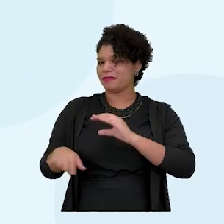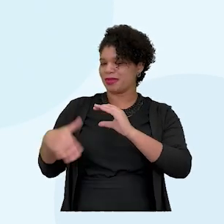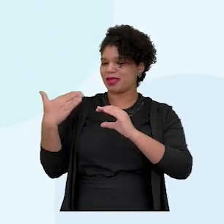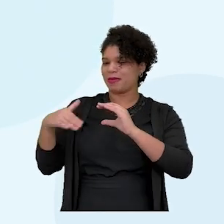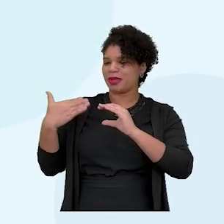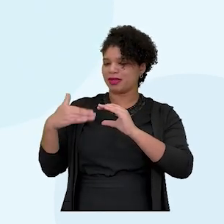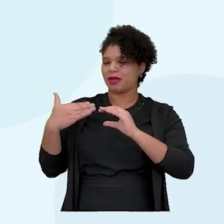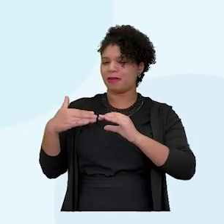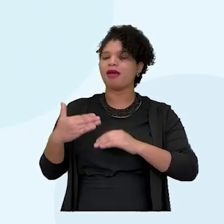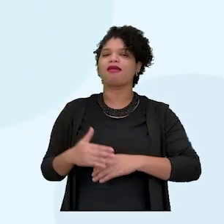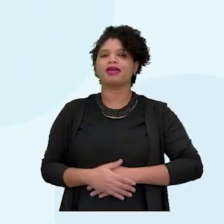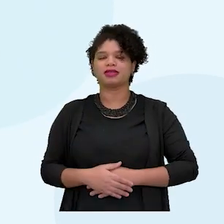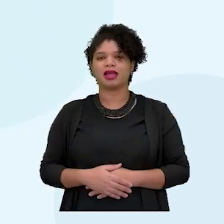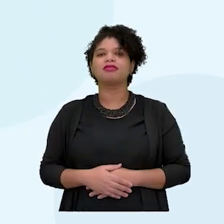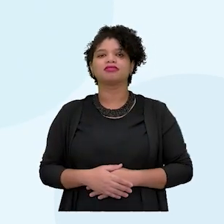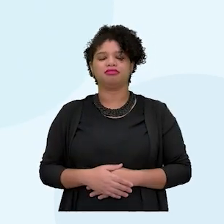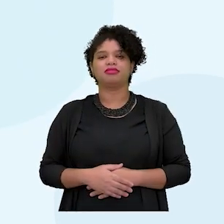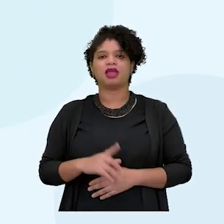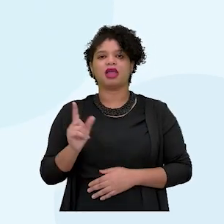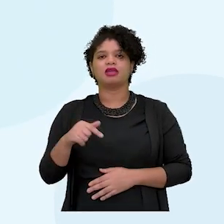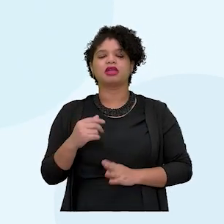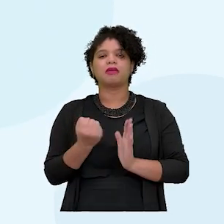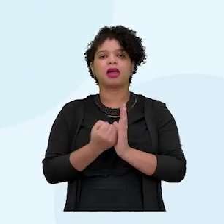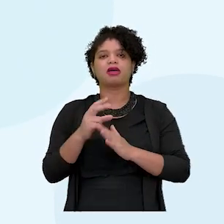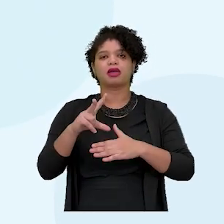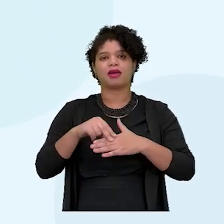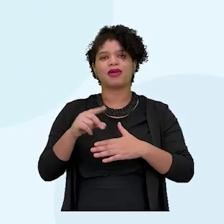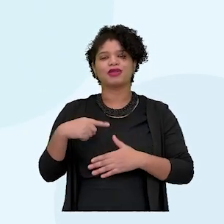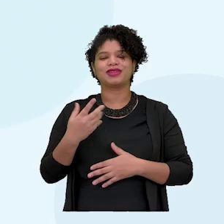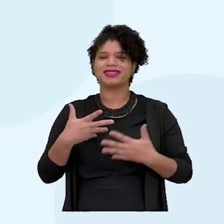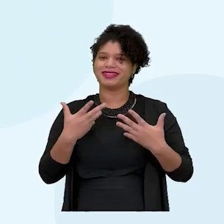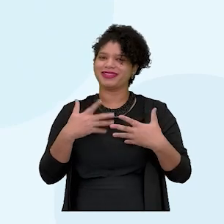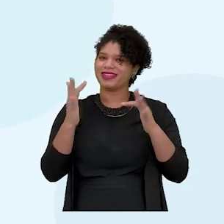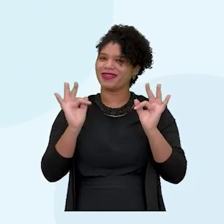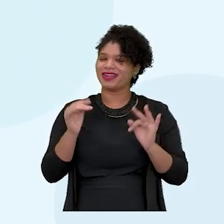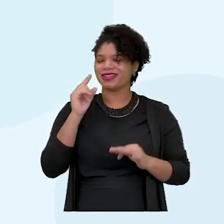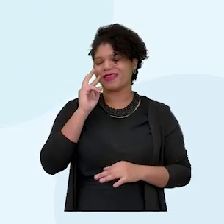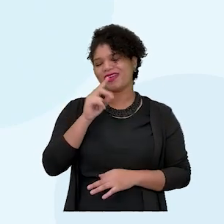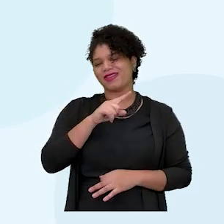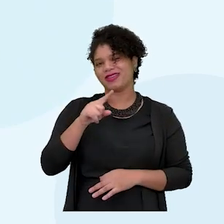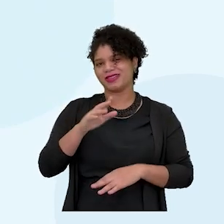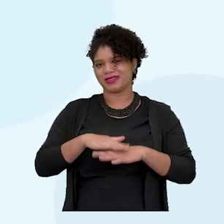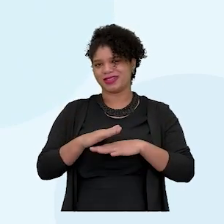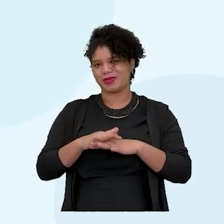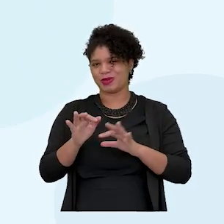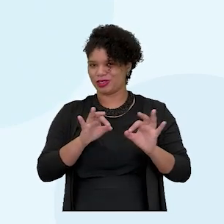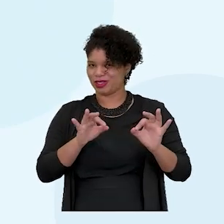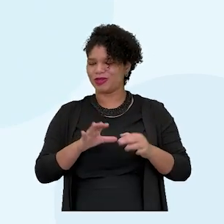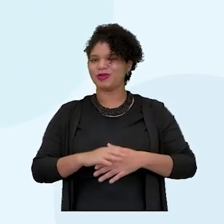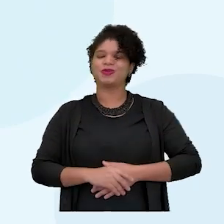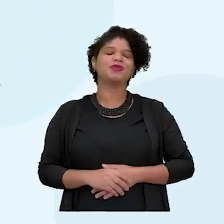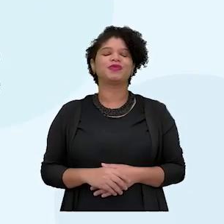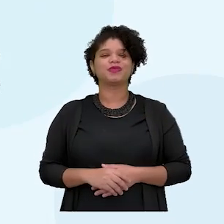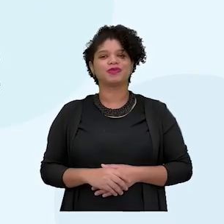mandem pra gente, marca a gente. E nós ficaremos muito felizes em receber o trabalho de vocês.